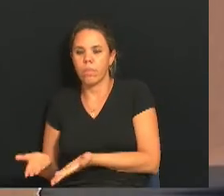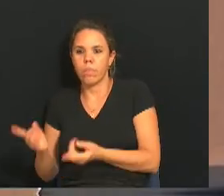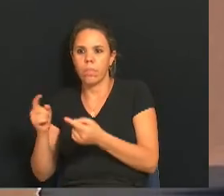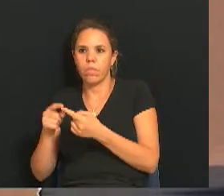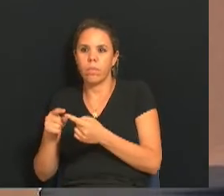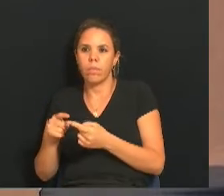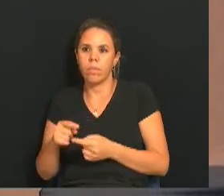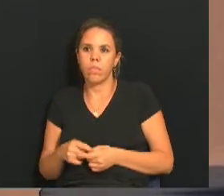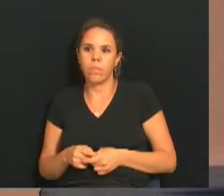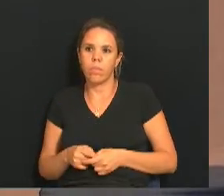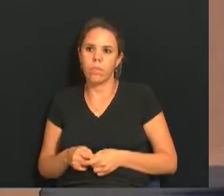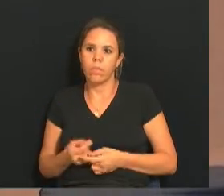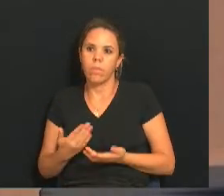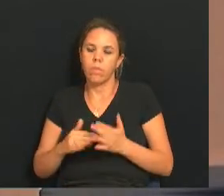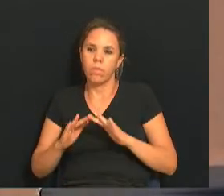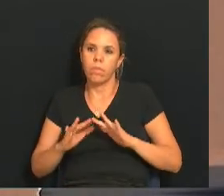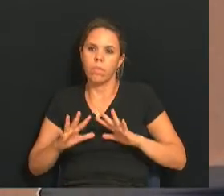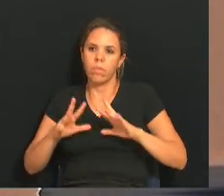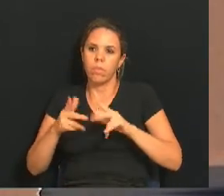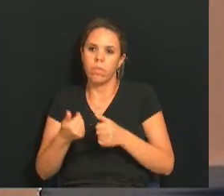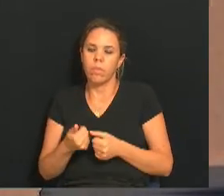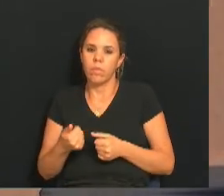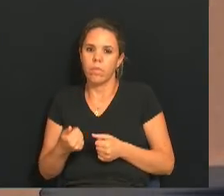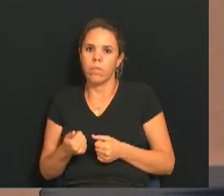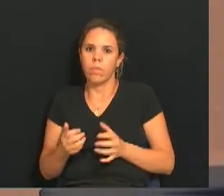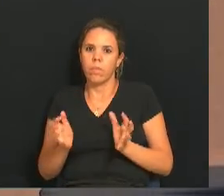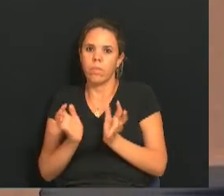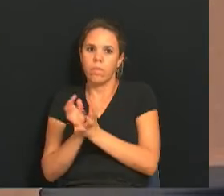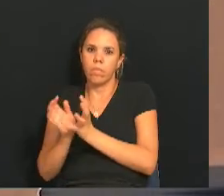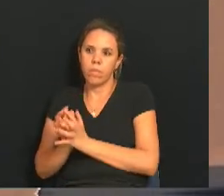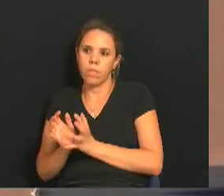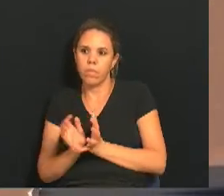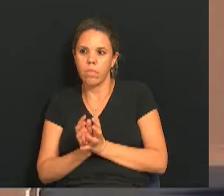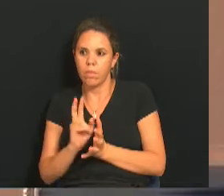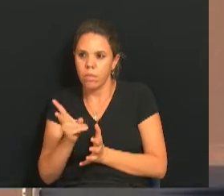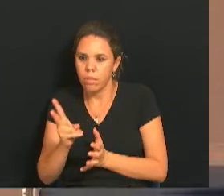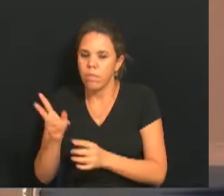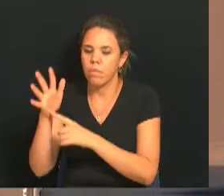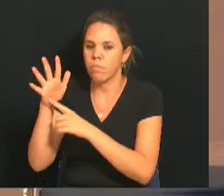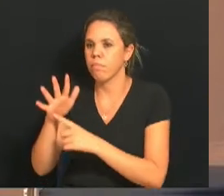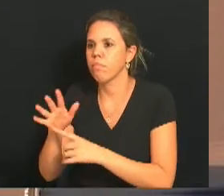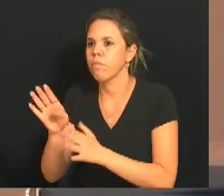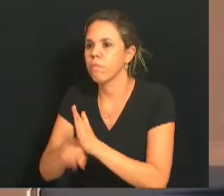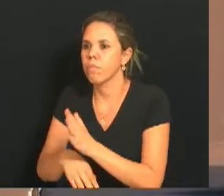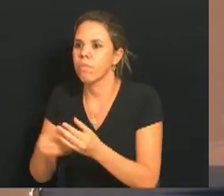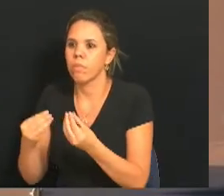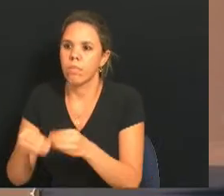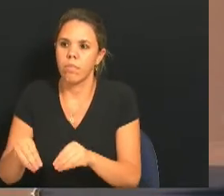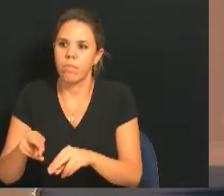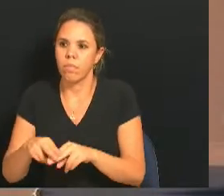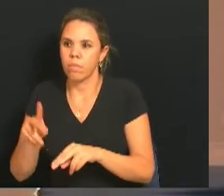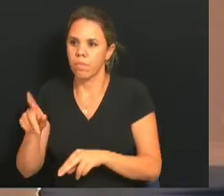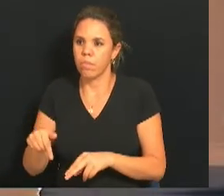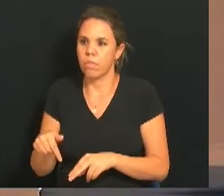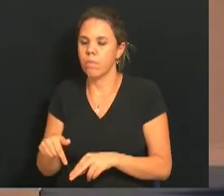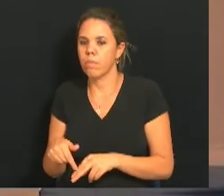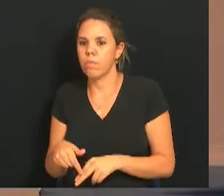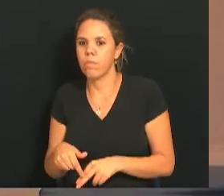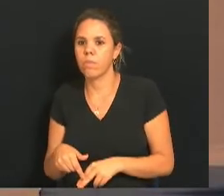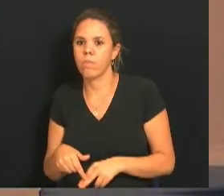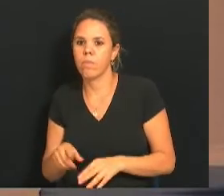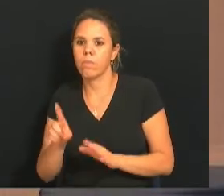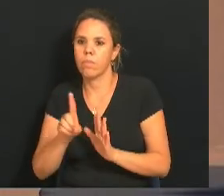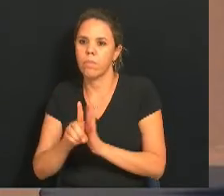na verdade, não só a escola, mas a rede como um toda, que está sendo atacada exatamente por forças de ultradireita na